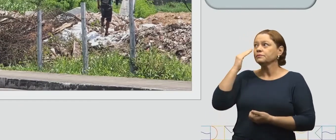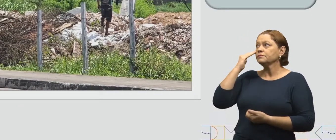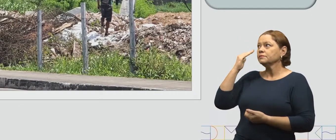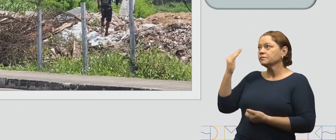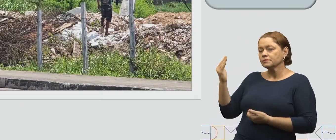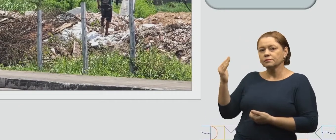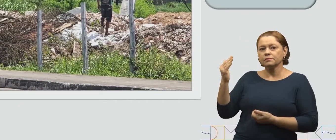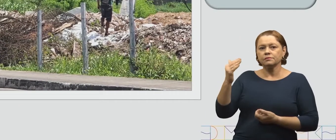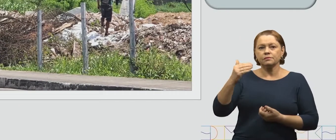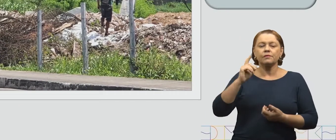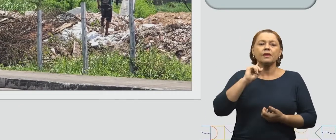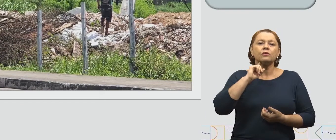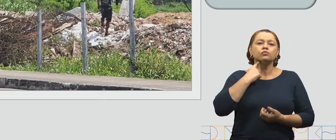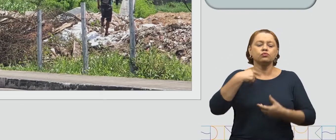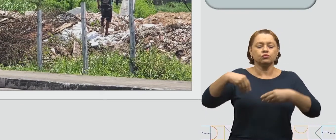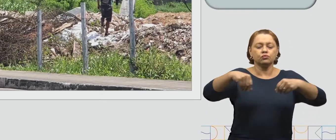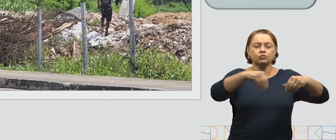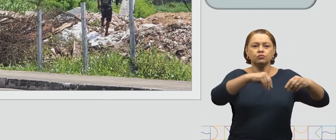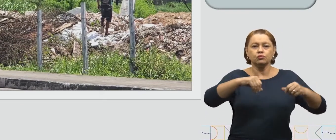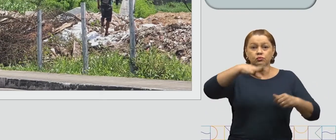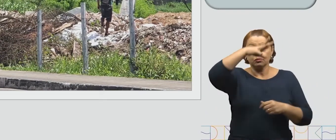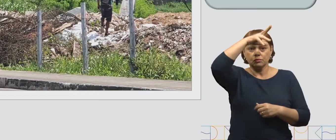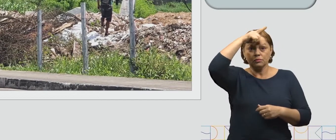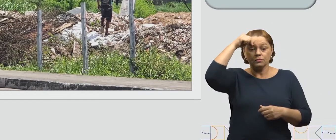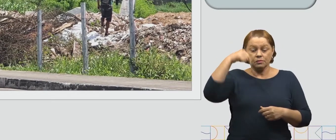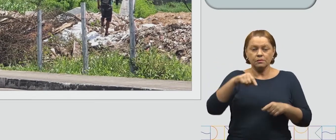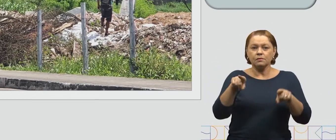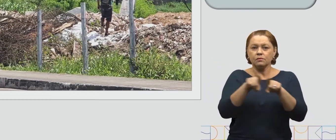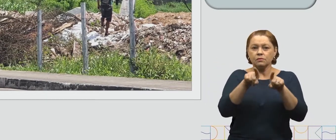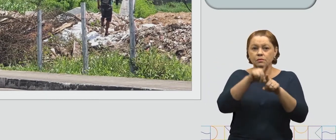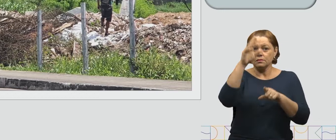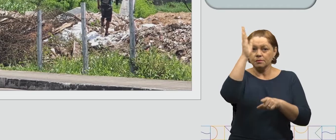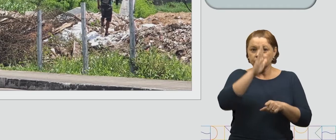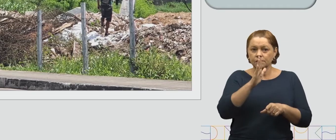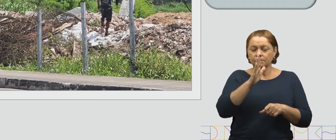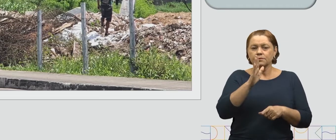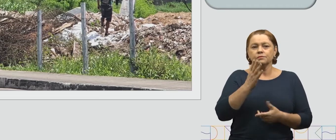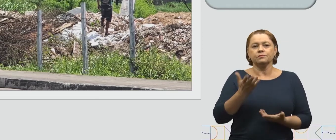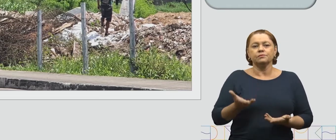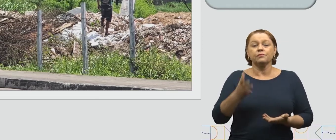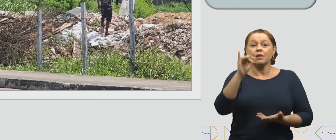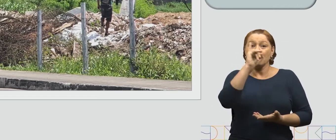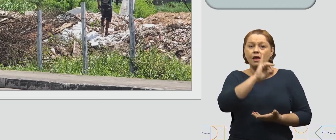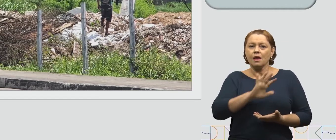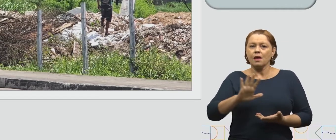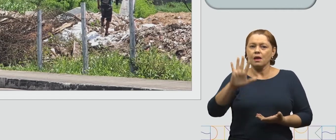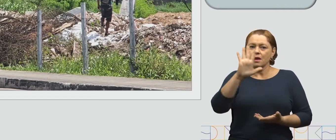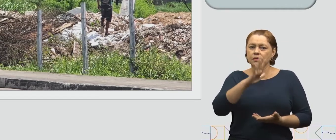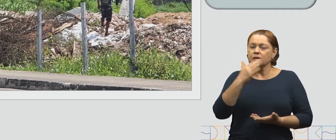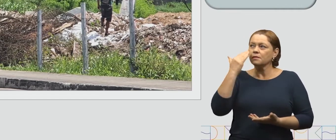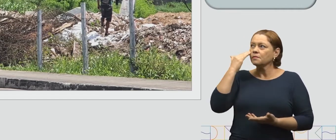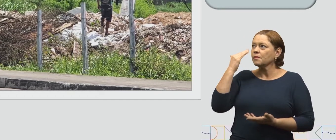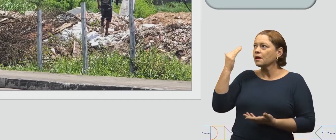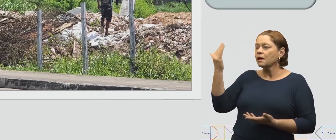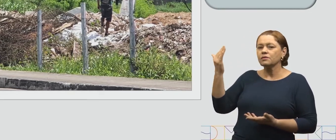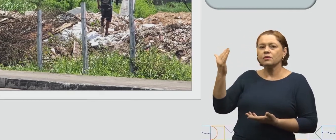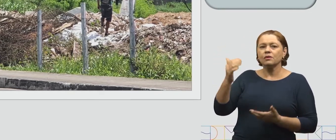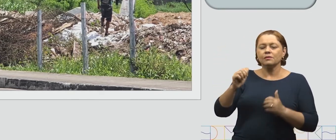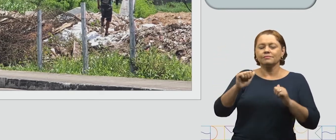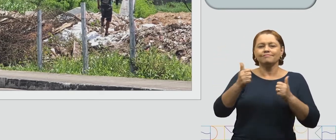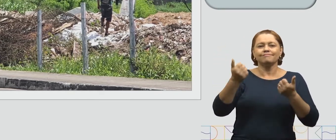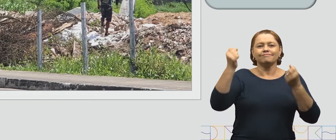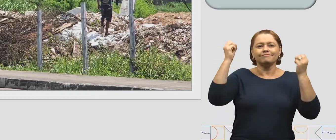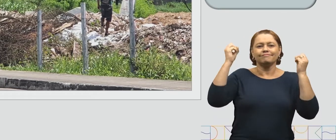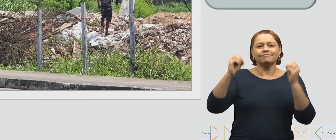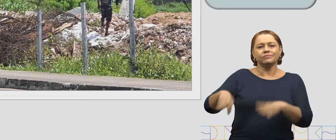Manaus e no Brasil. Começaremos por Manaus. Essa imagem mostra o descarte irregular de lixo em um terreno dentro